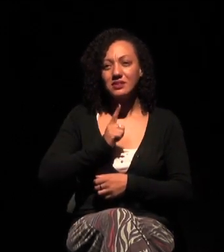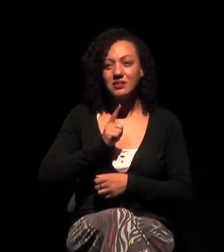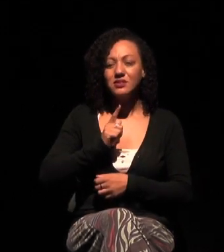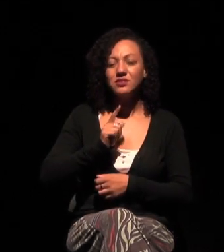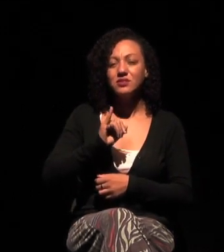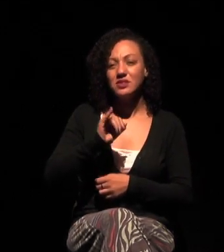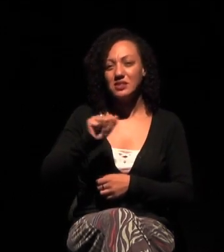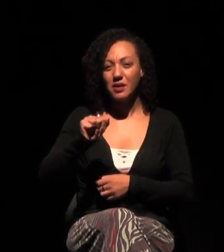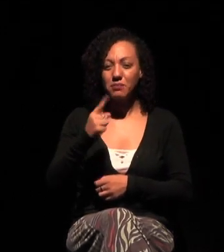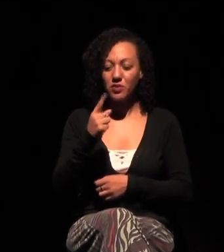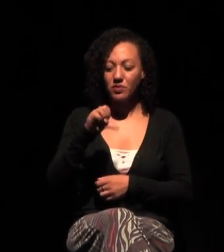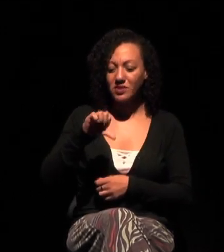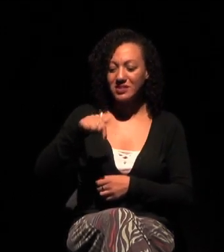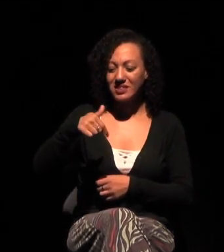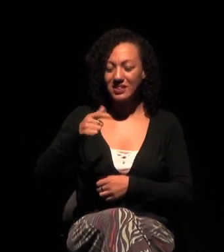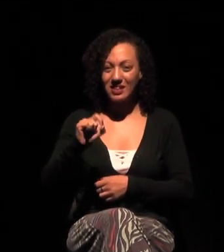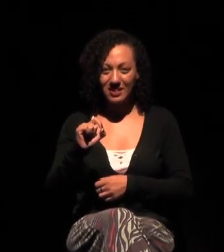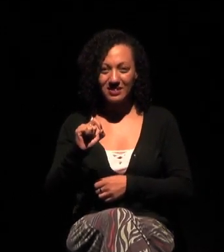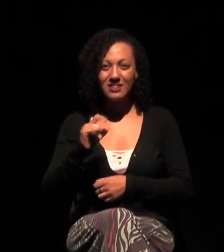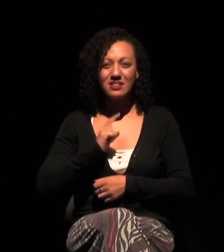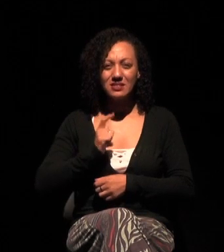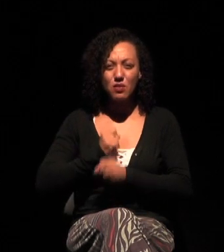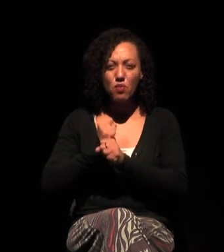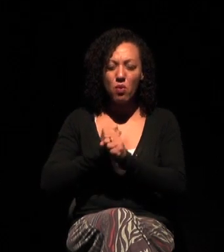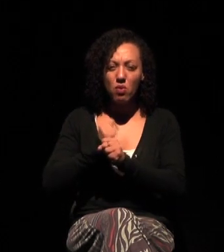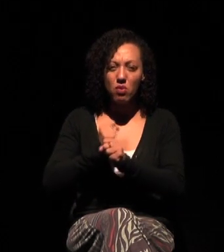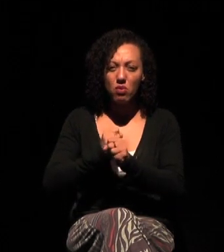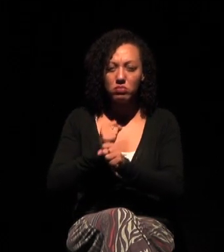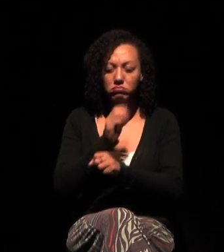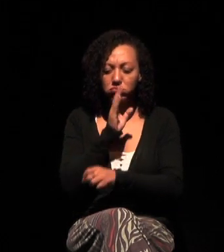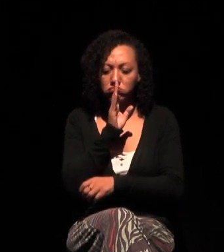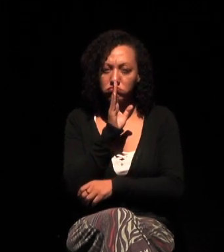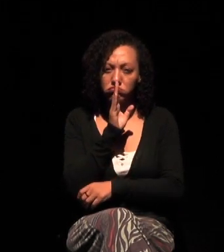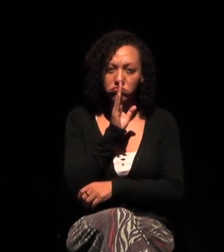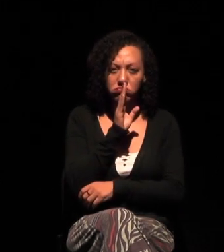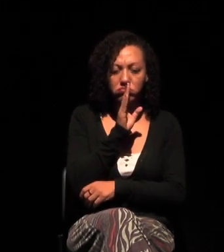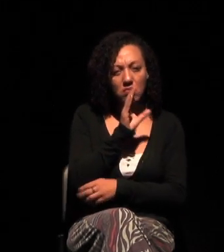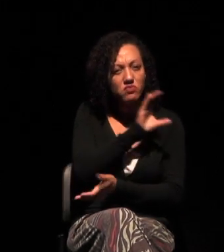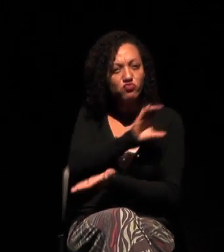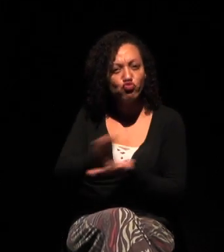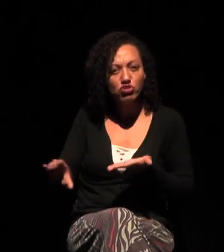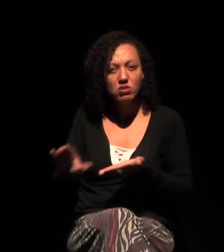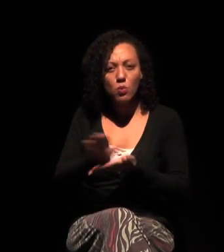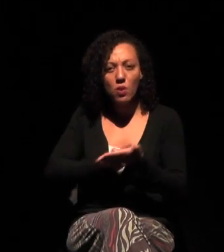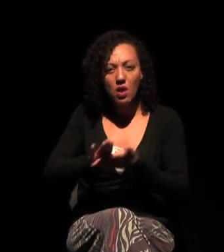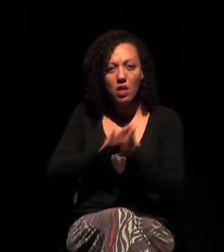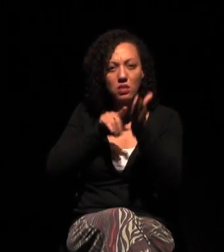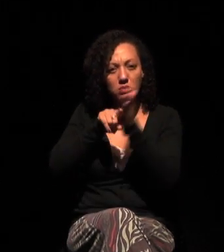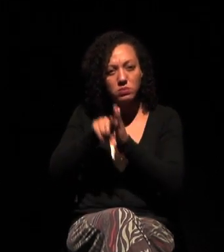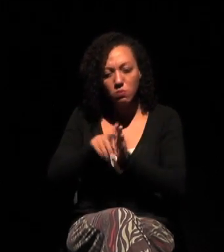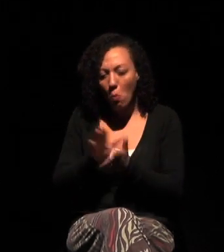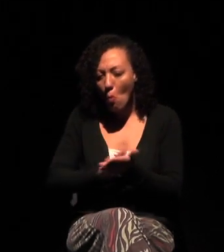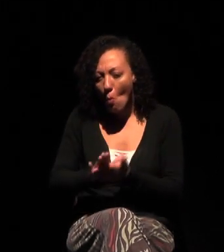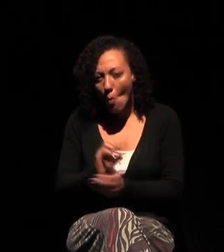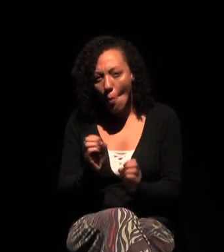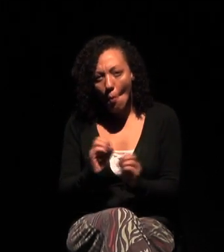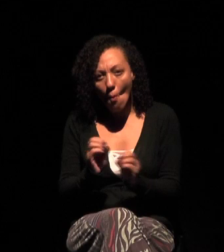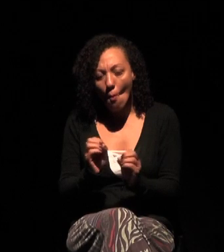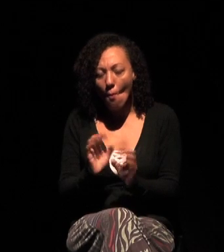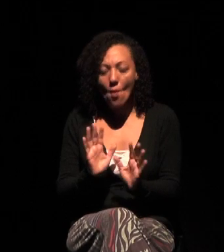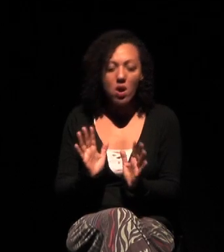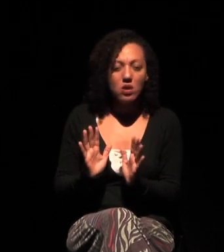em 170 e pouco que ficou vários anos muito sem financiamento e hoje a gente está num super verão